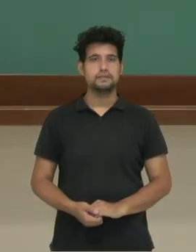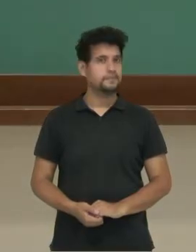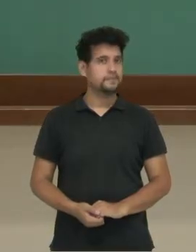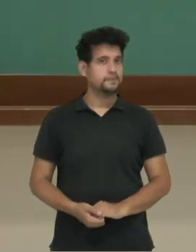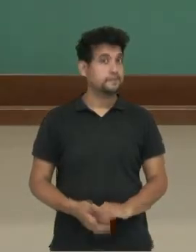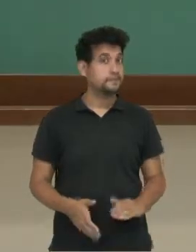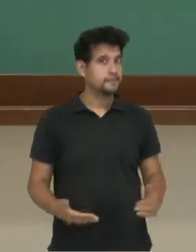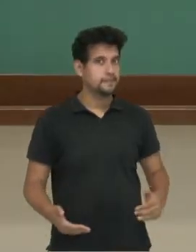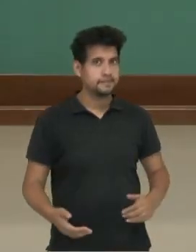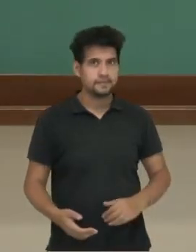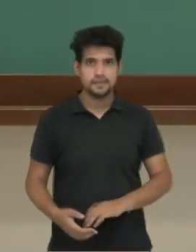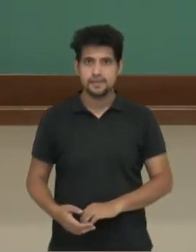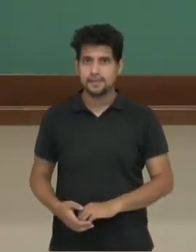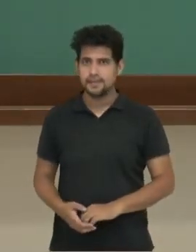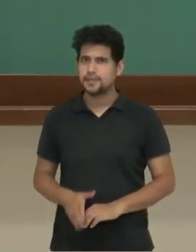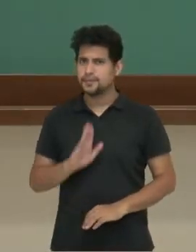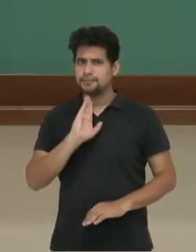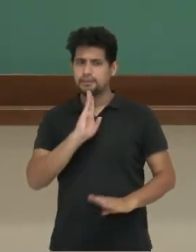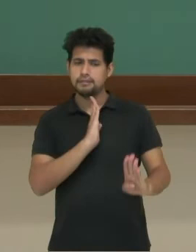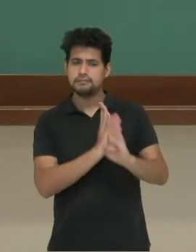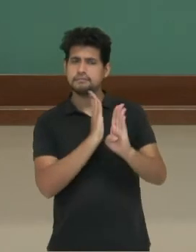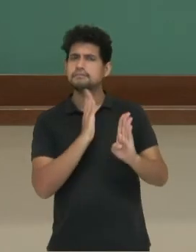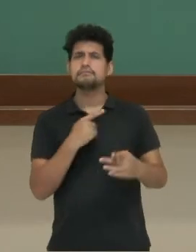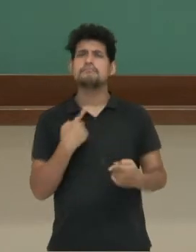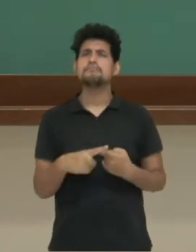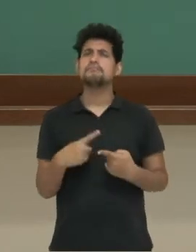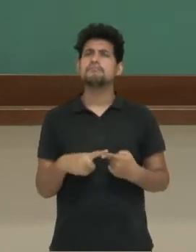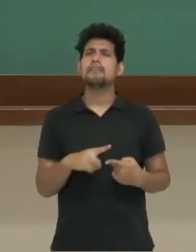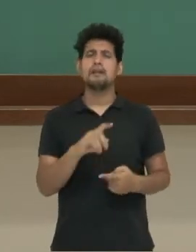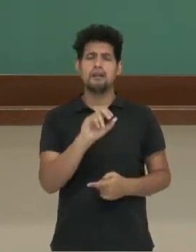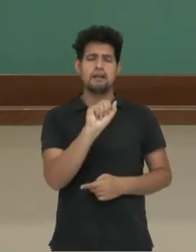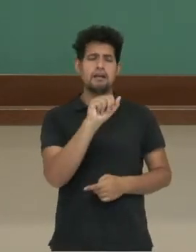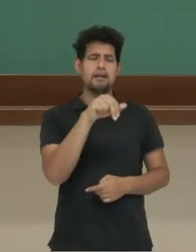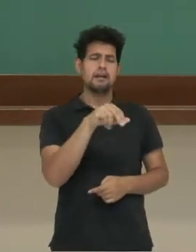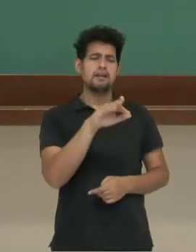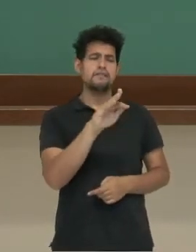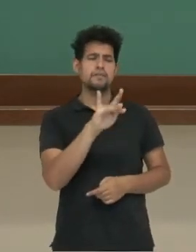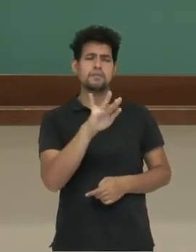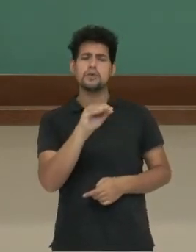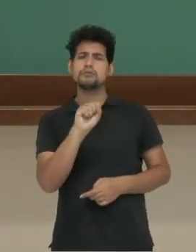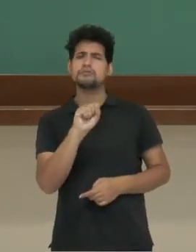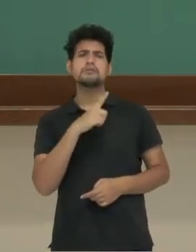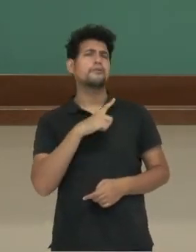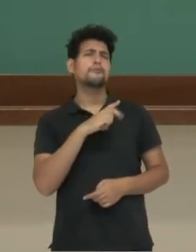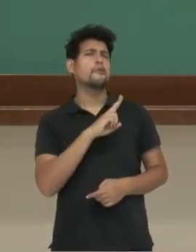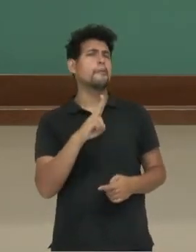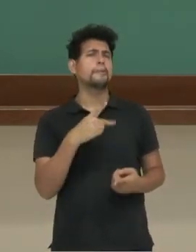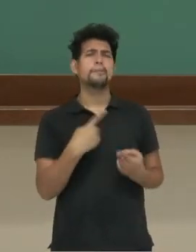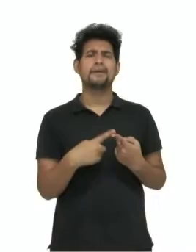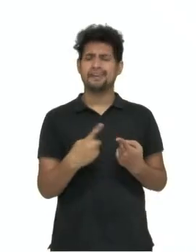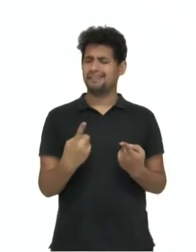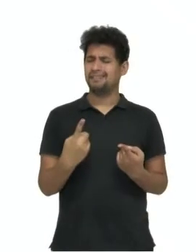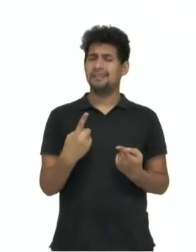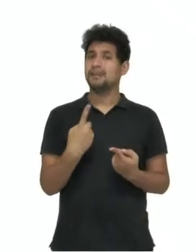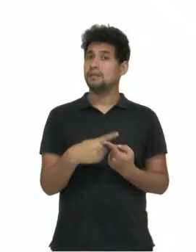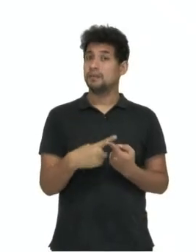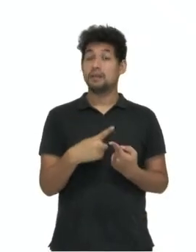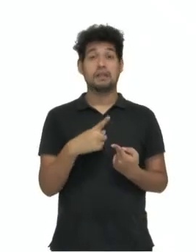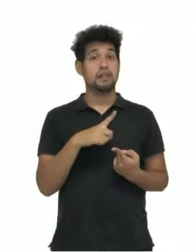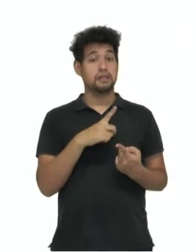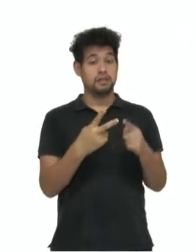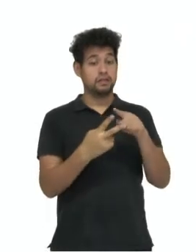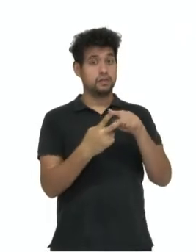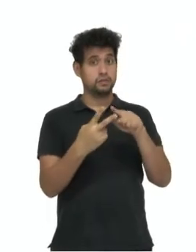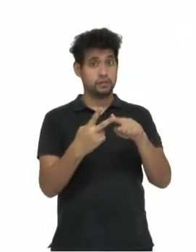aí, querido estudante, descobriu por que será que os anfíbios receberam esse nome? Se você pensou que é justamente porque ele tem